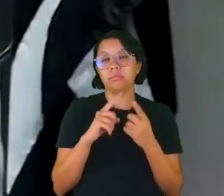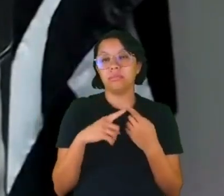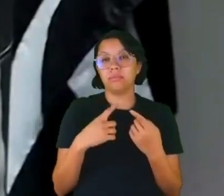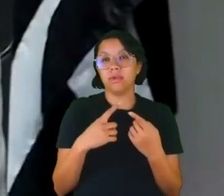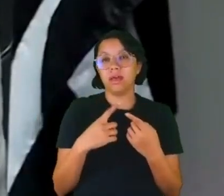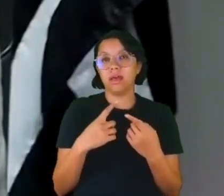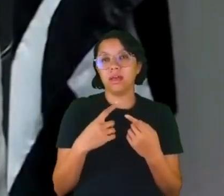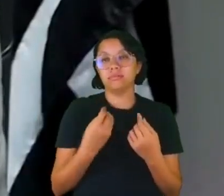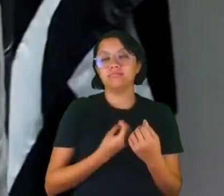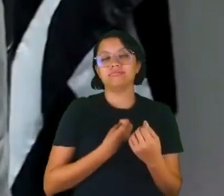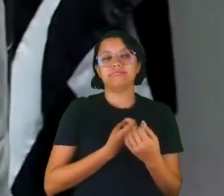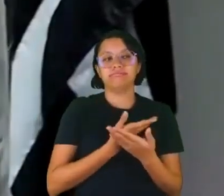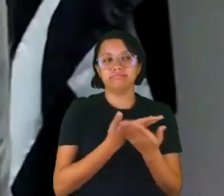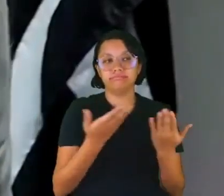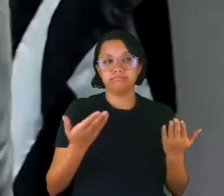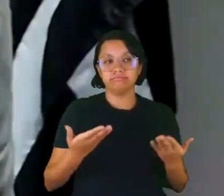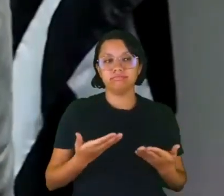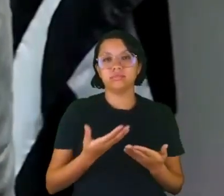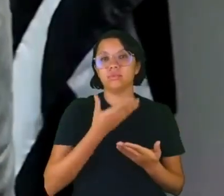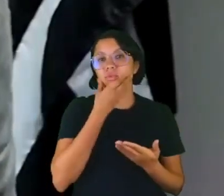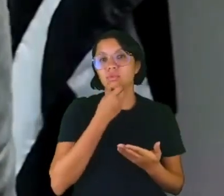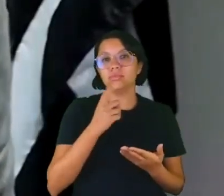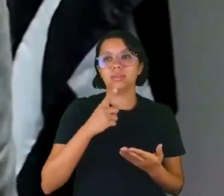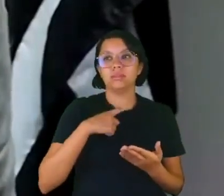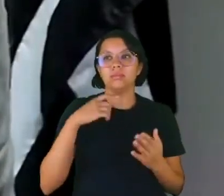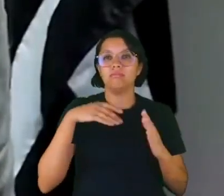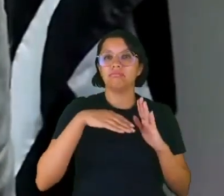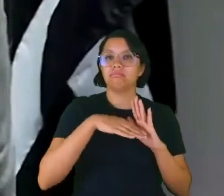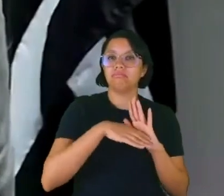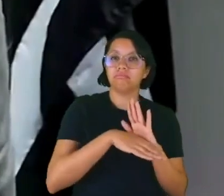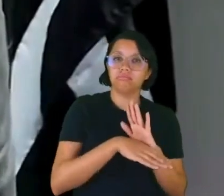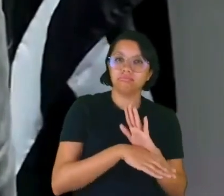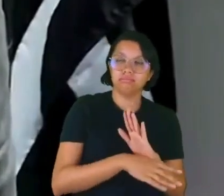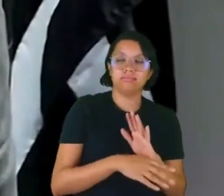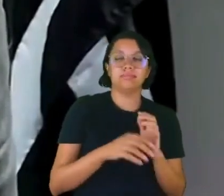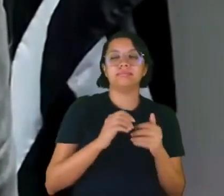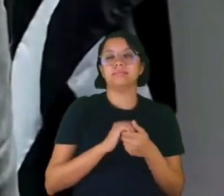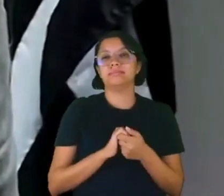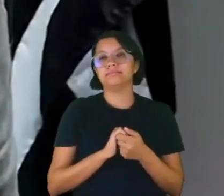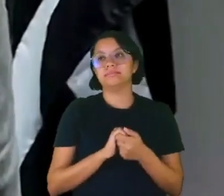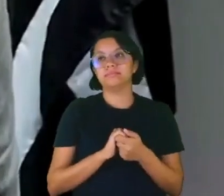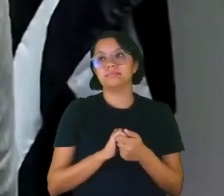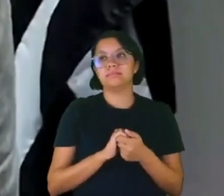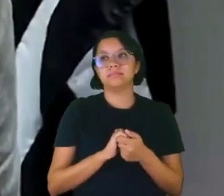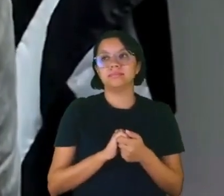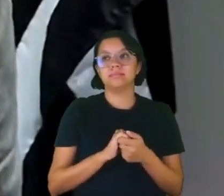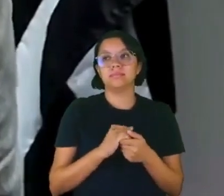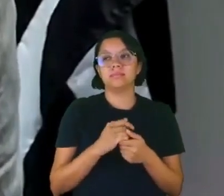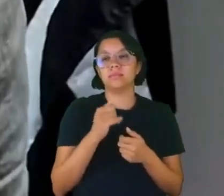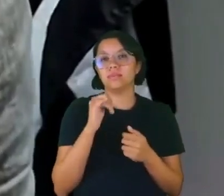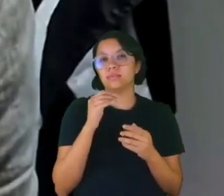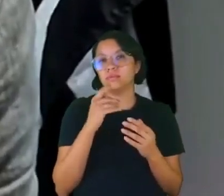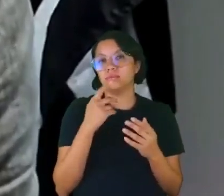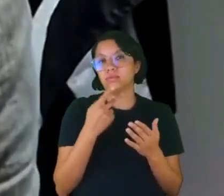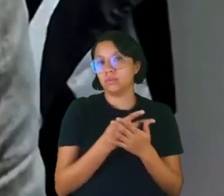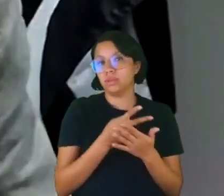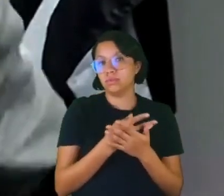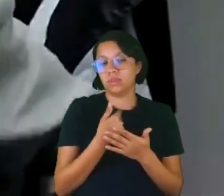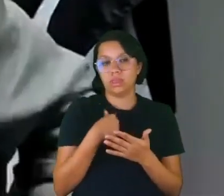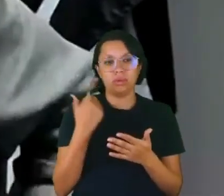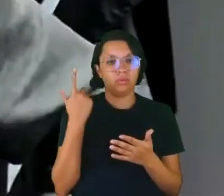somos habitados por homens e nós temos as nossas falências, sem dúvida alguma. Eu não consigo,